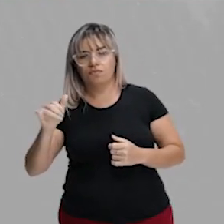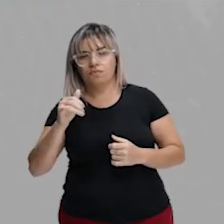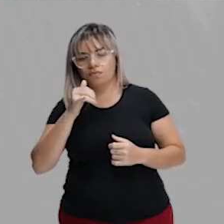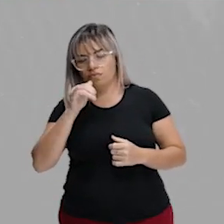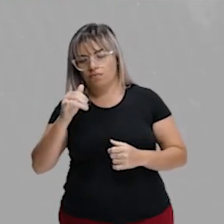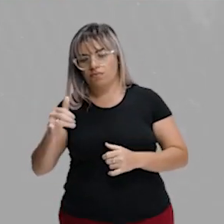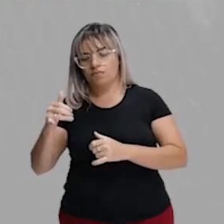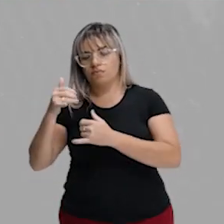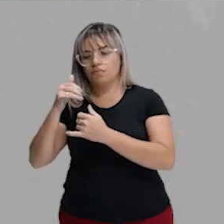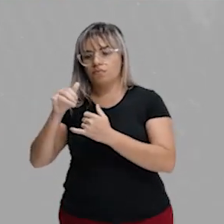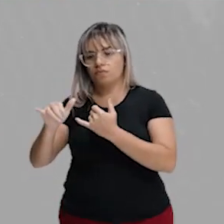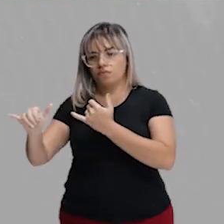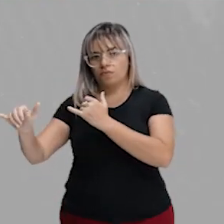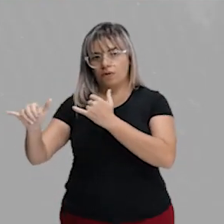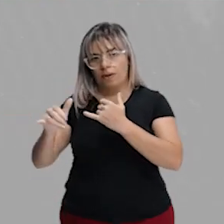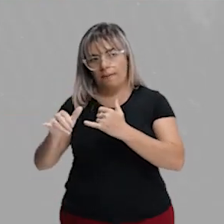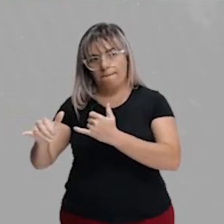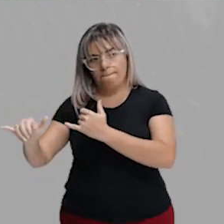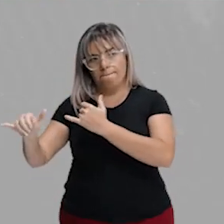energia